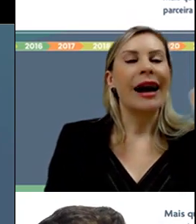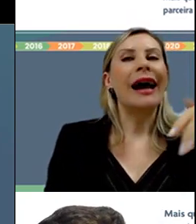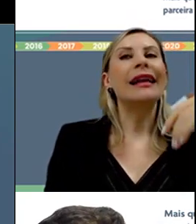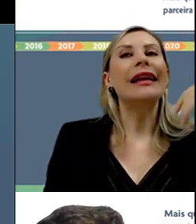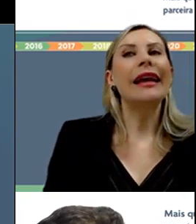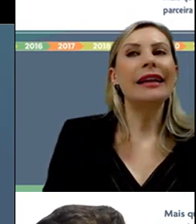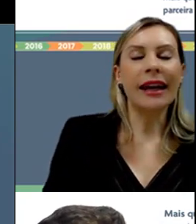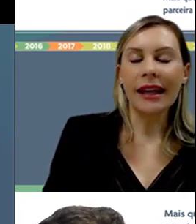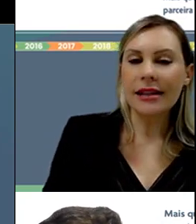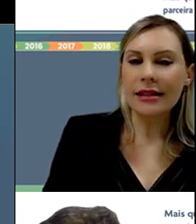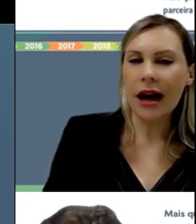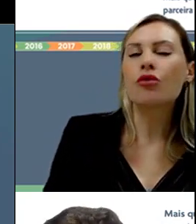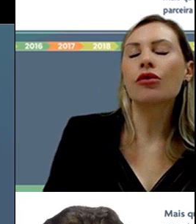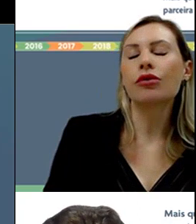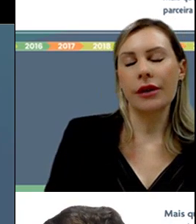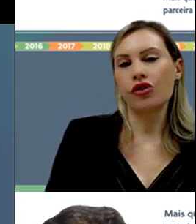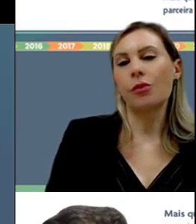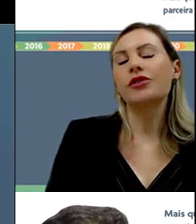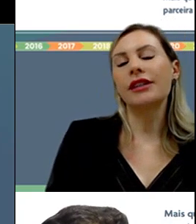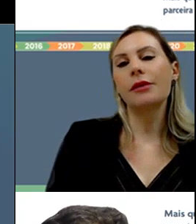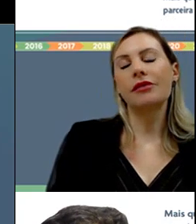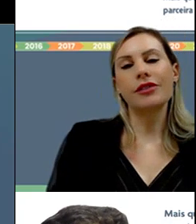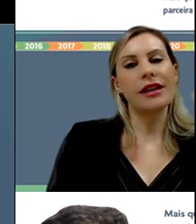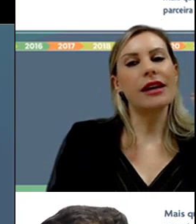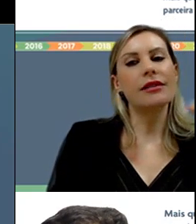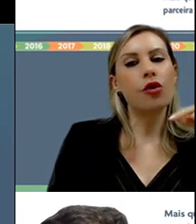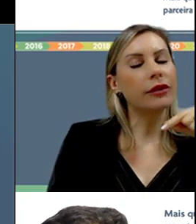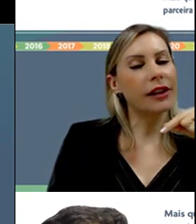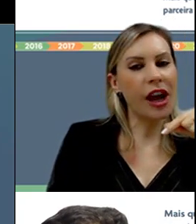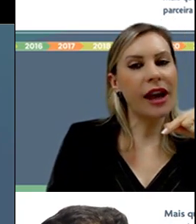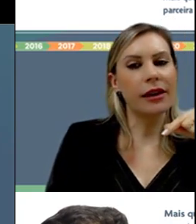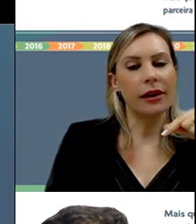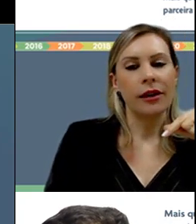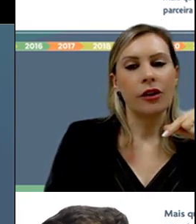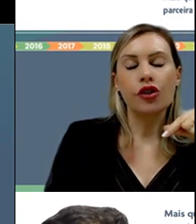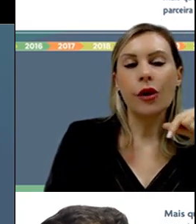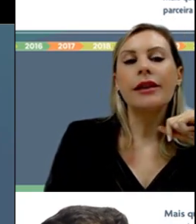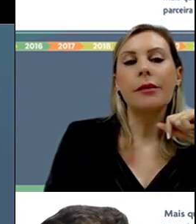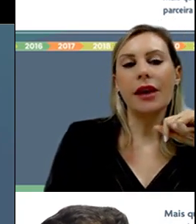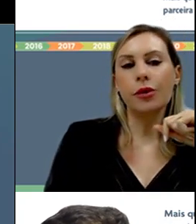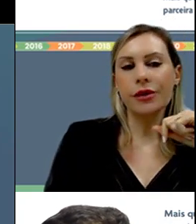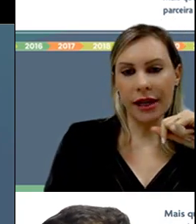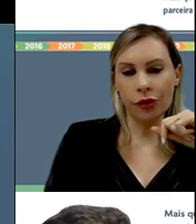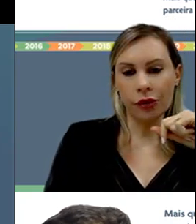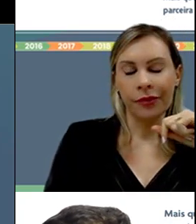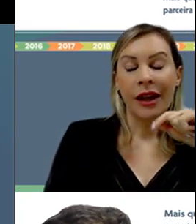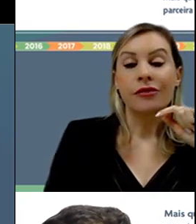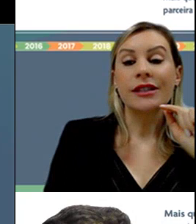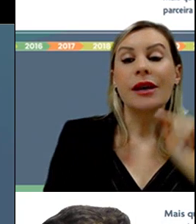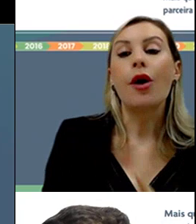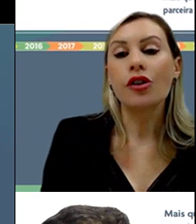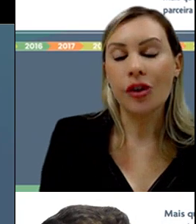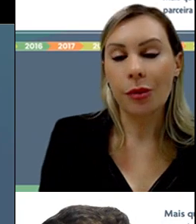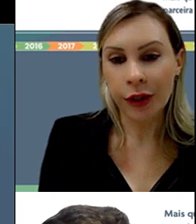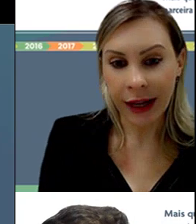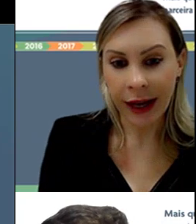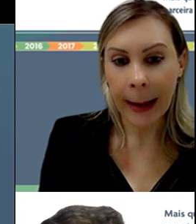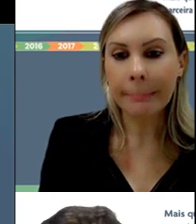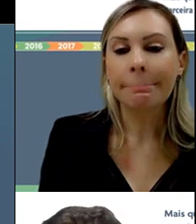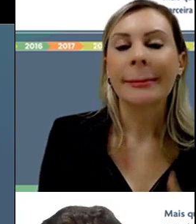aportes além daqueles cálculos que eu já mostrei para vocês no contra-cheque, de 8,5%. Você